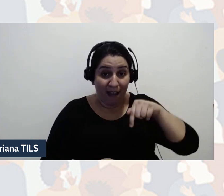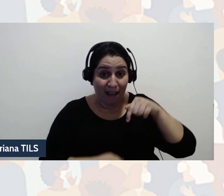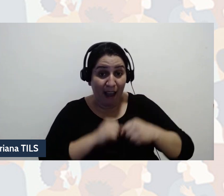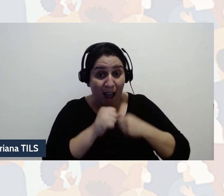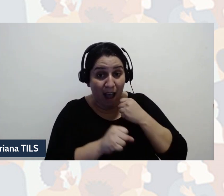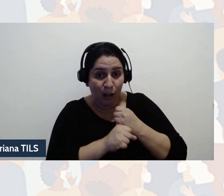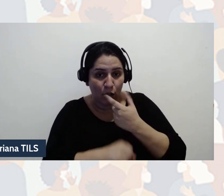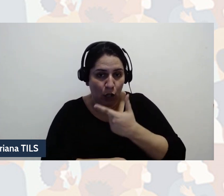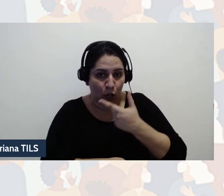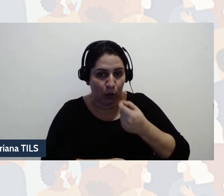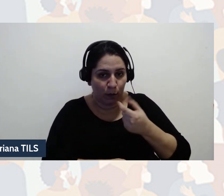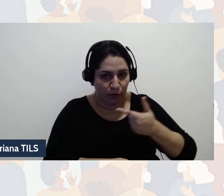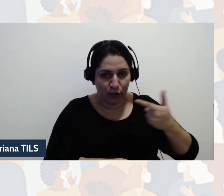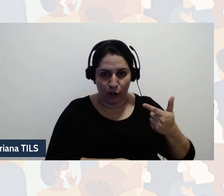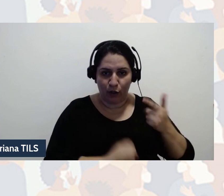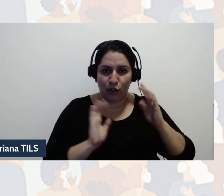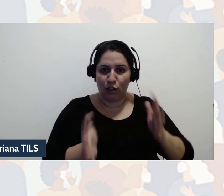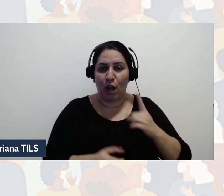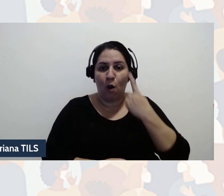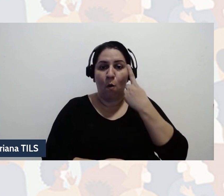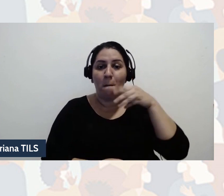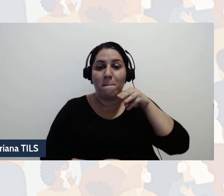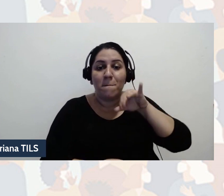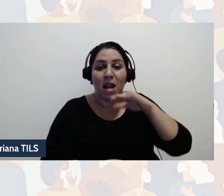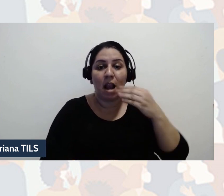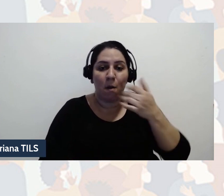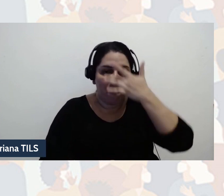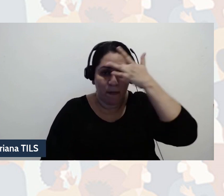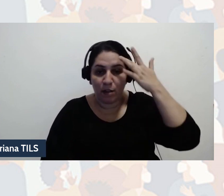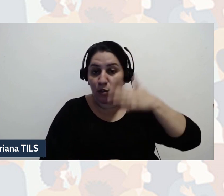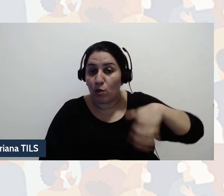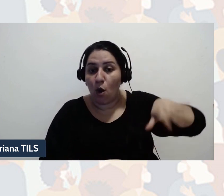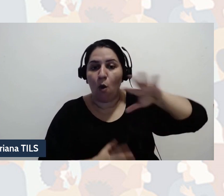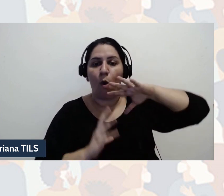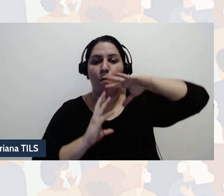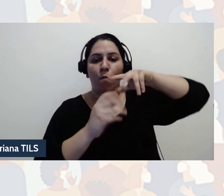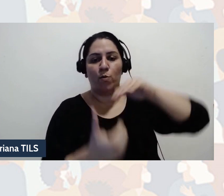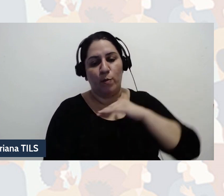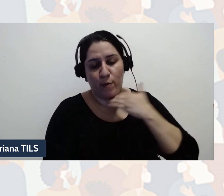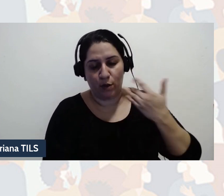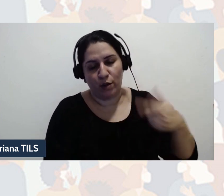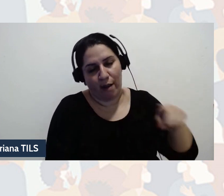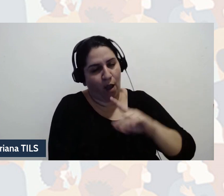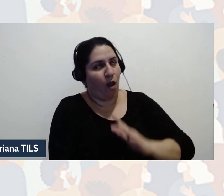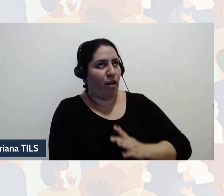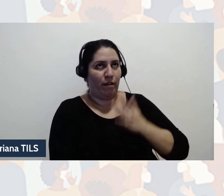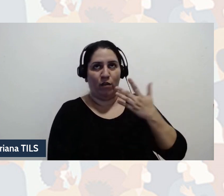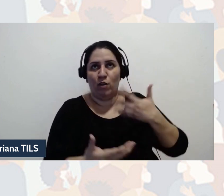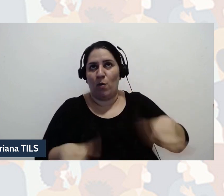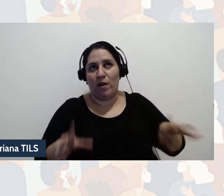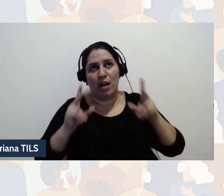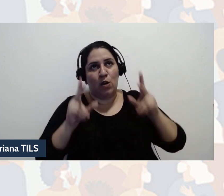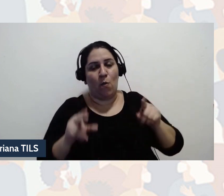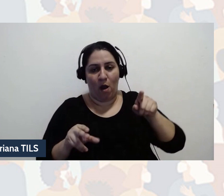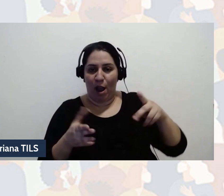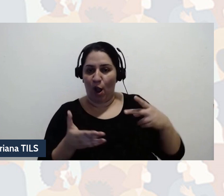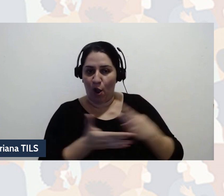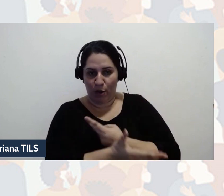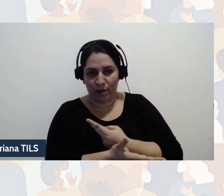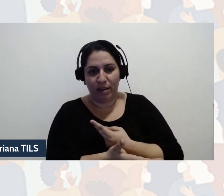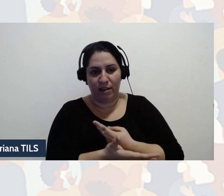uma pandemia horrível, da qual a gente nunca vai se esquecer, e a gente espera que não se repita tão rapidamente